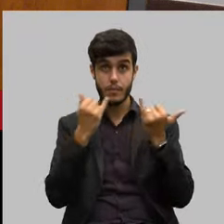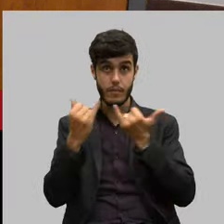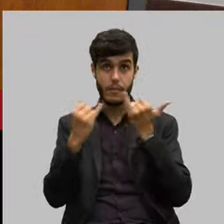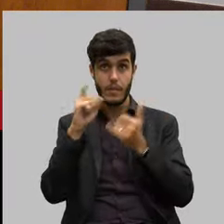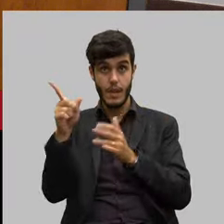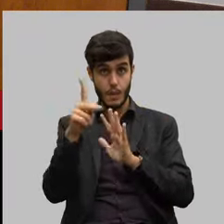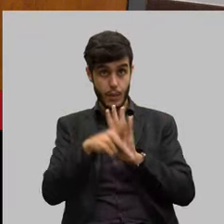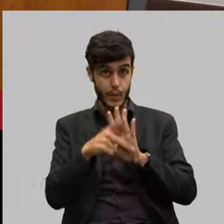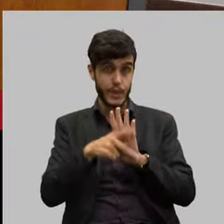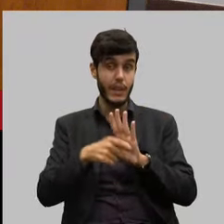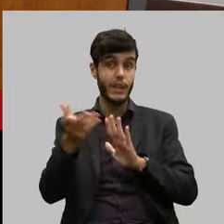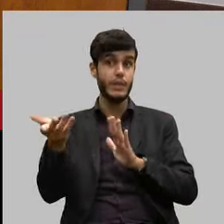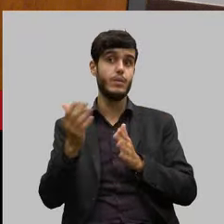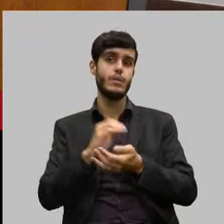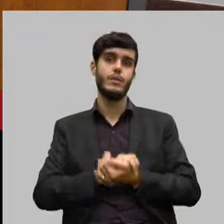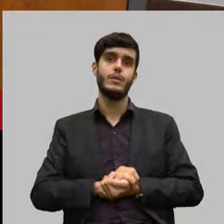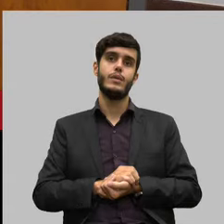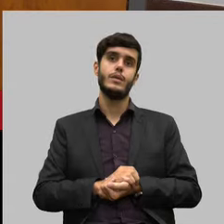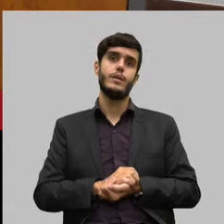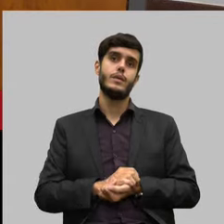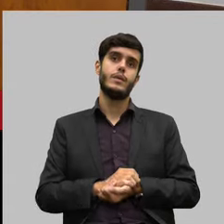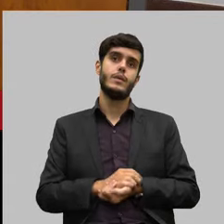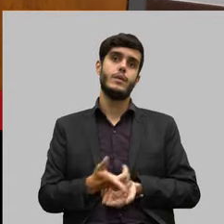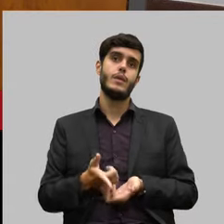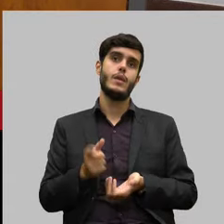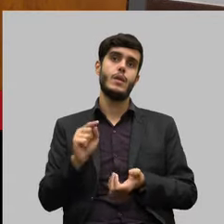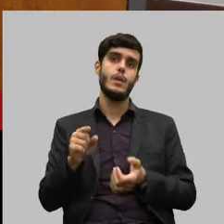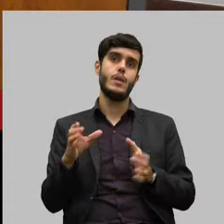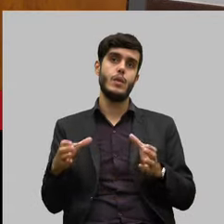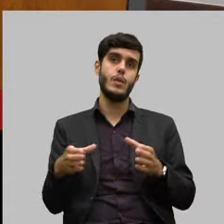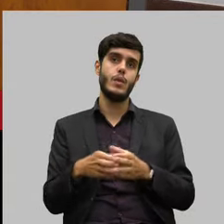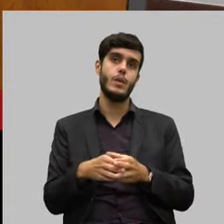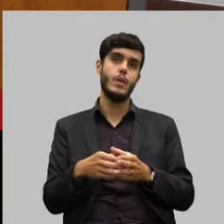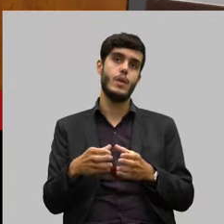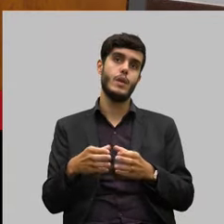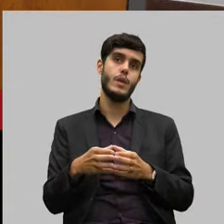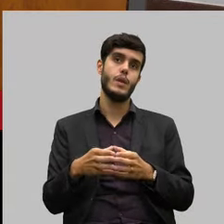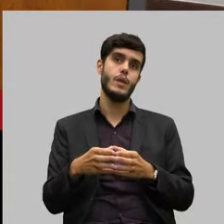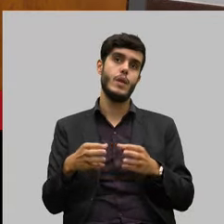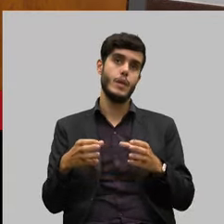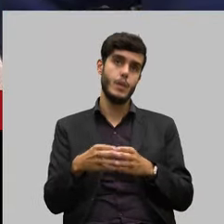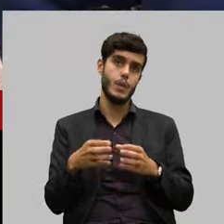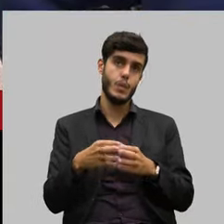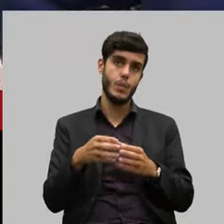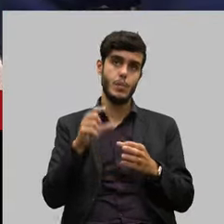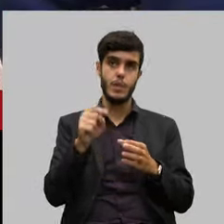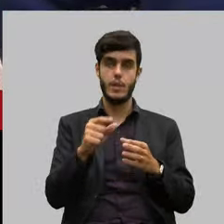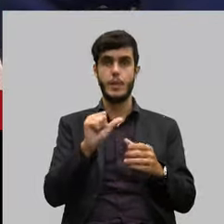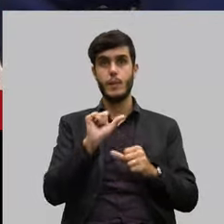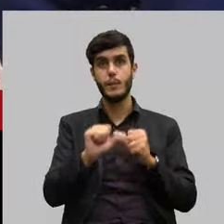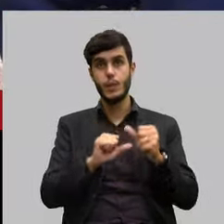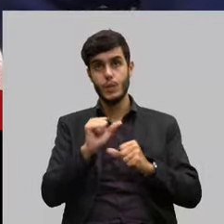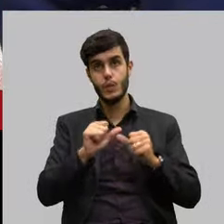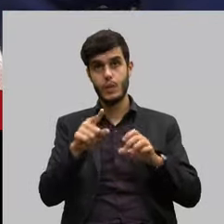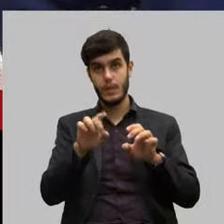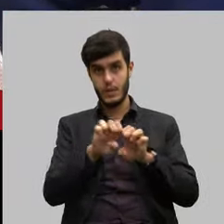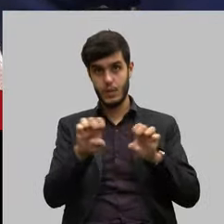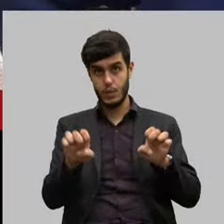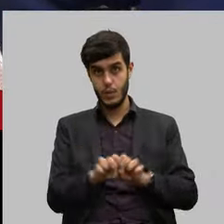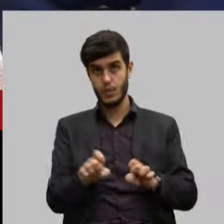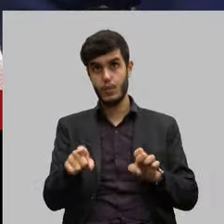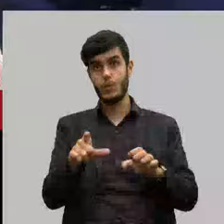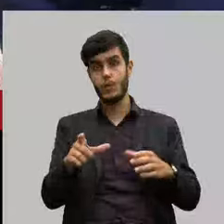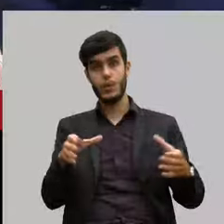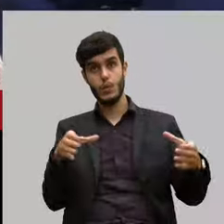projeto vocês estão acabando com conselhos acabando não vocês estão alterando de forma estrutural conselho de